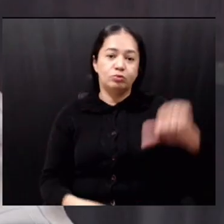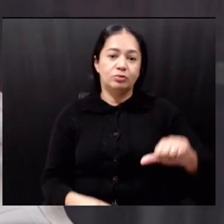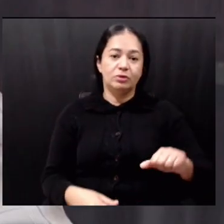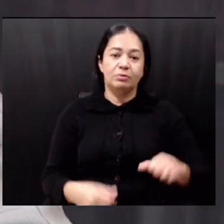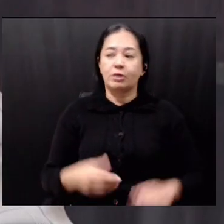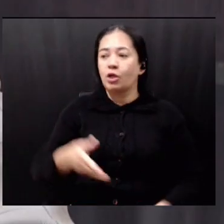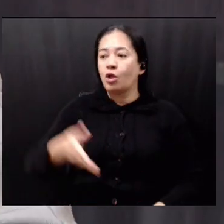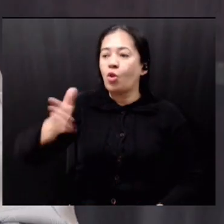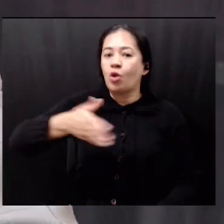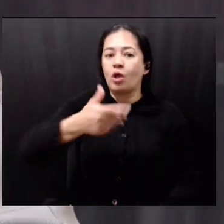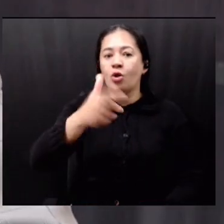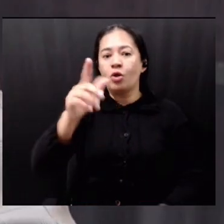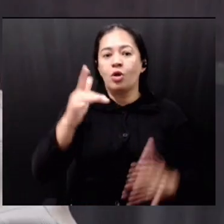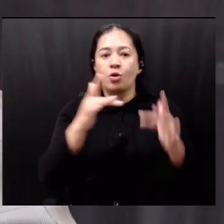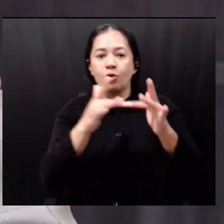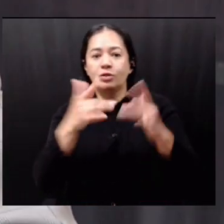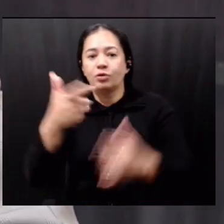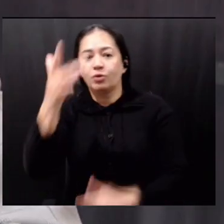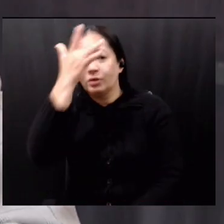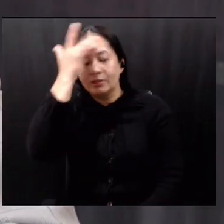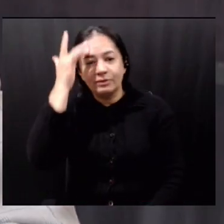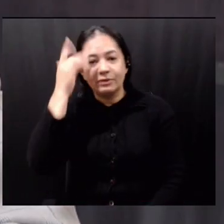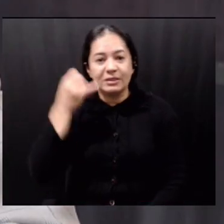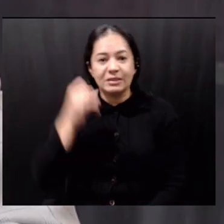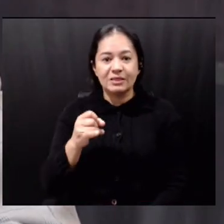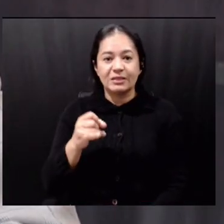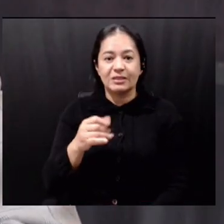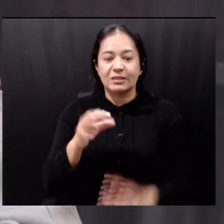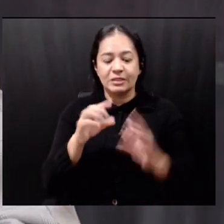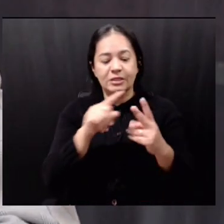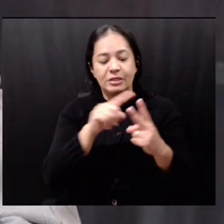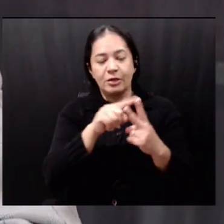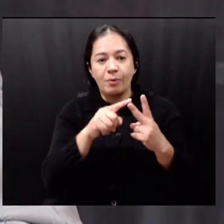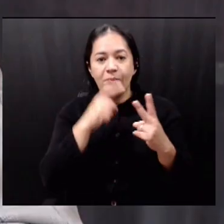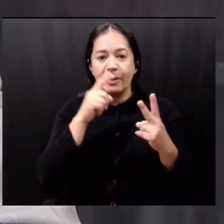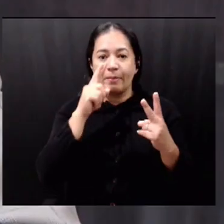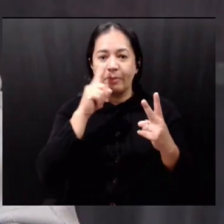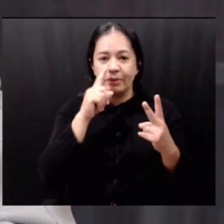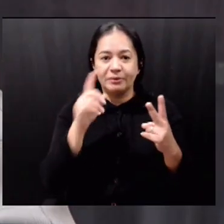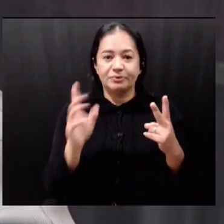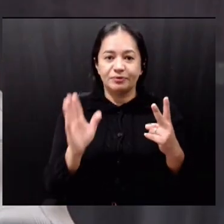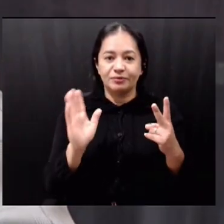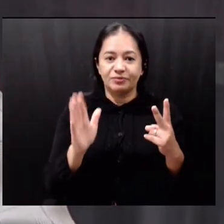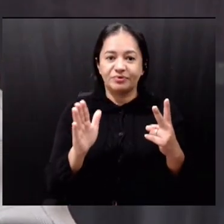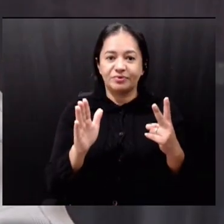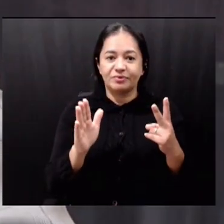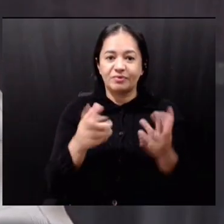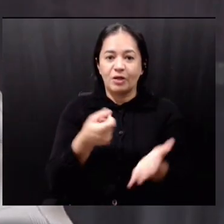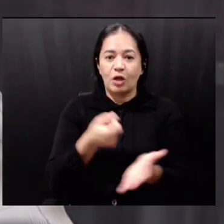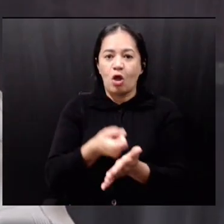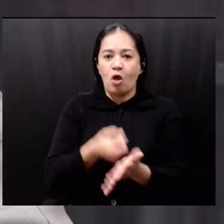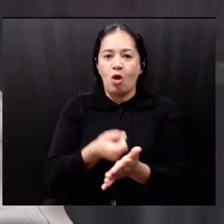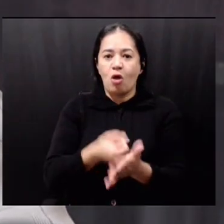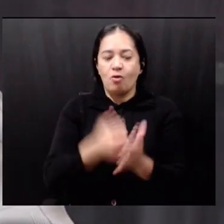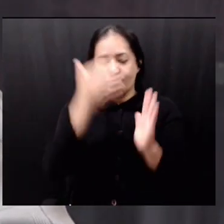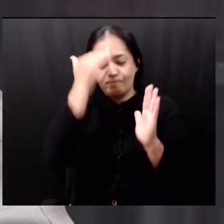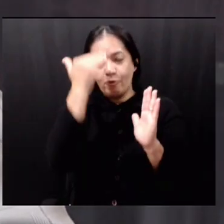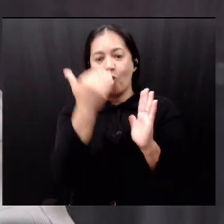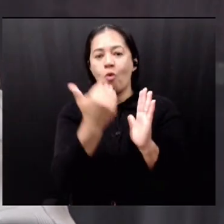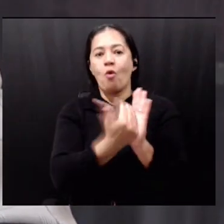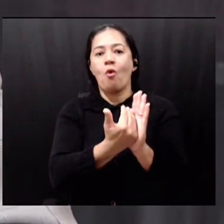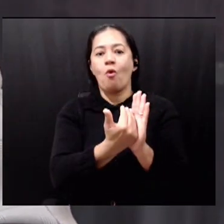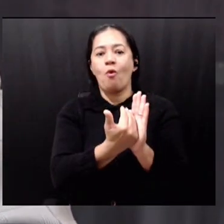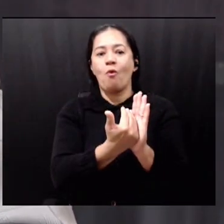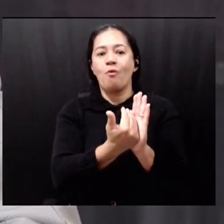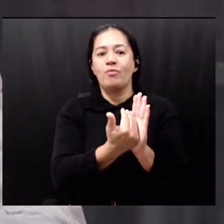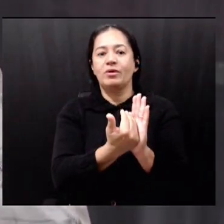contato com outras pessoas, se aqueles pais, né, se aquela mãe, ela cumpre o que ela combinou, né, se aquela rotina ela faz sentido,